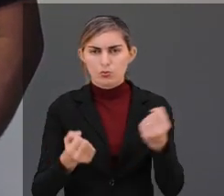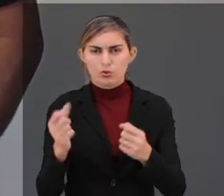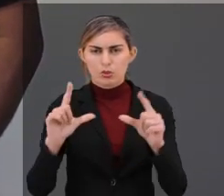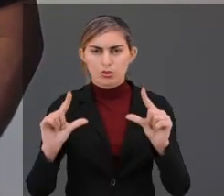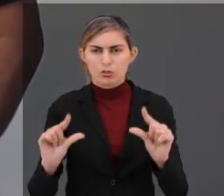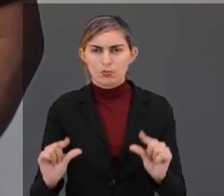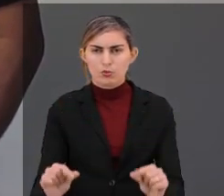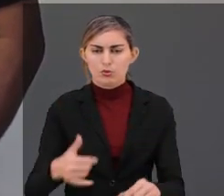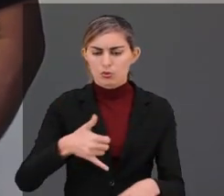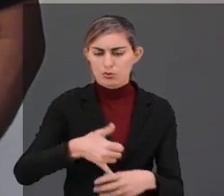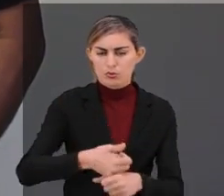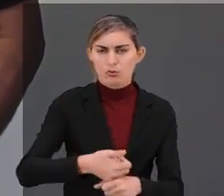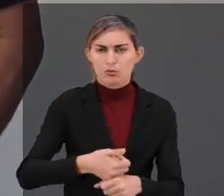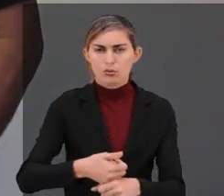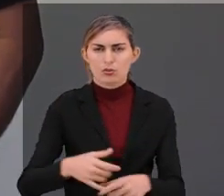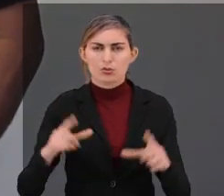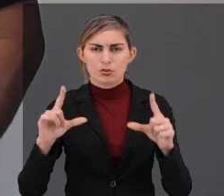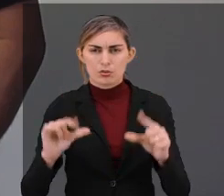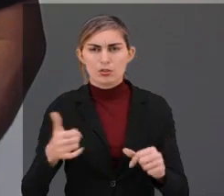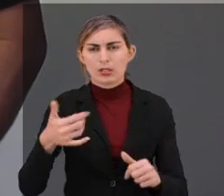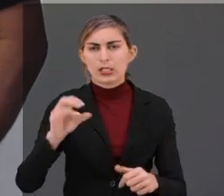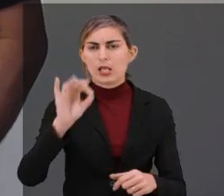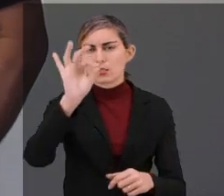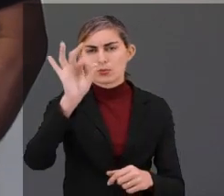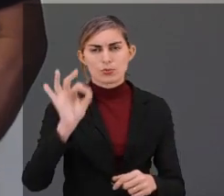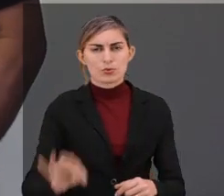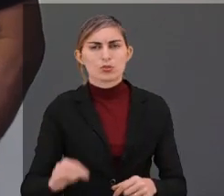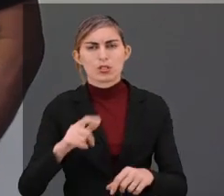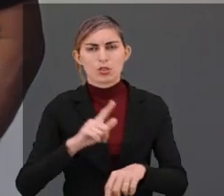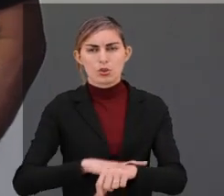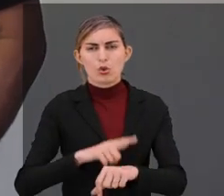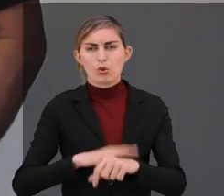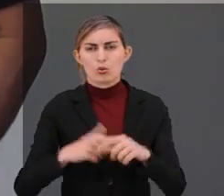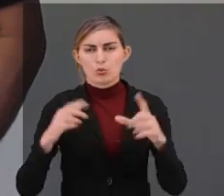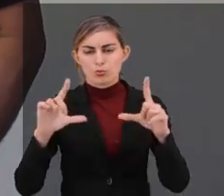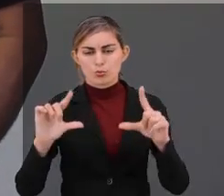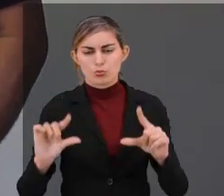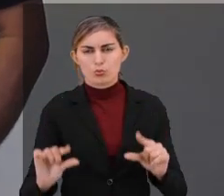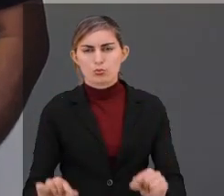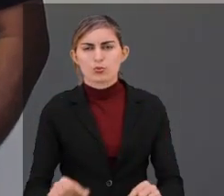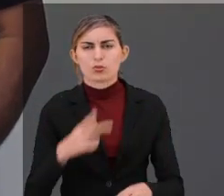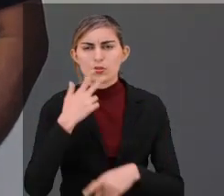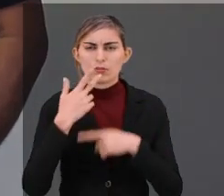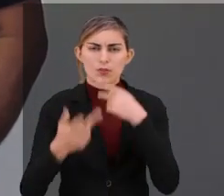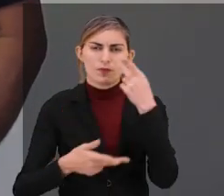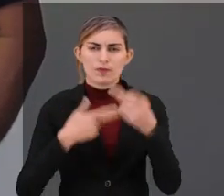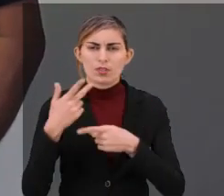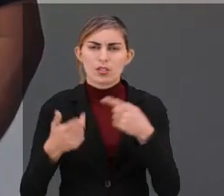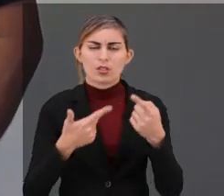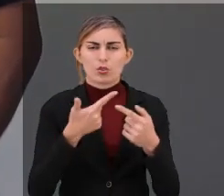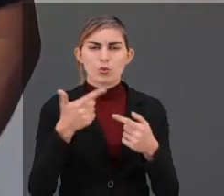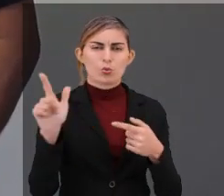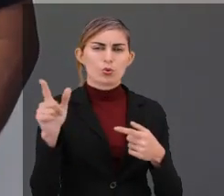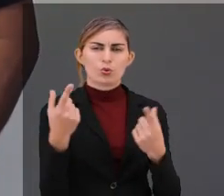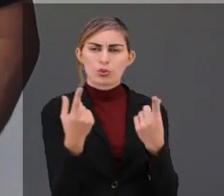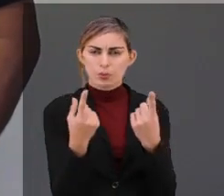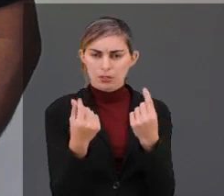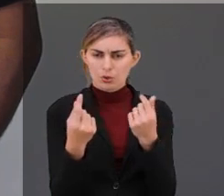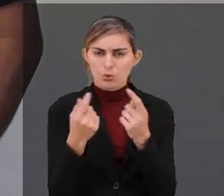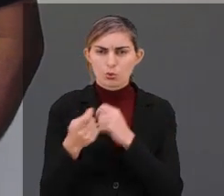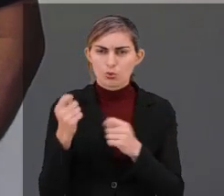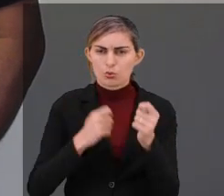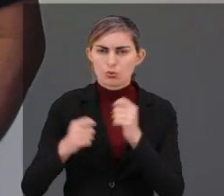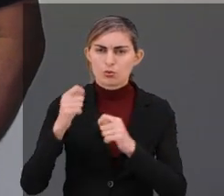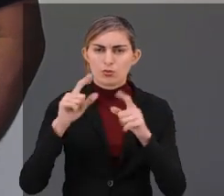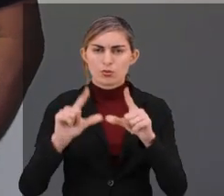custo aqui de combustível, só no combustível, em torno de 10%, na ordem de 10%. Sem falar outros custos que conseguimos amenizar,